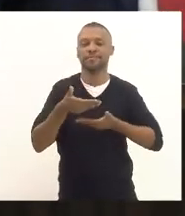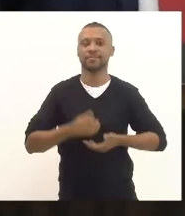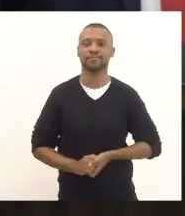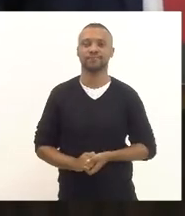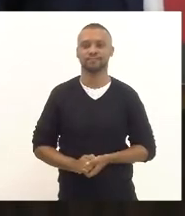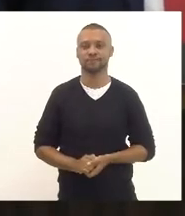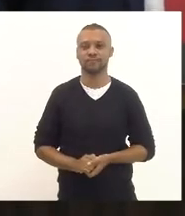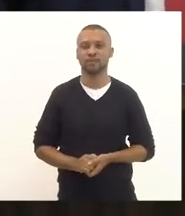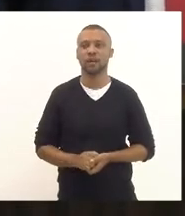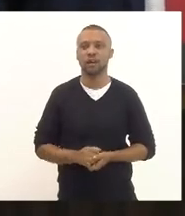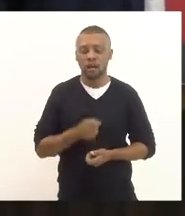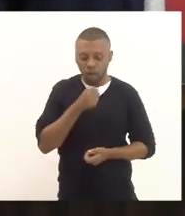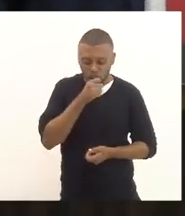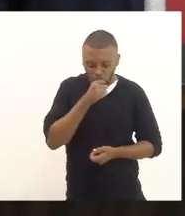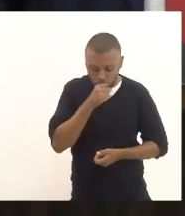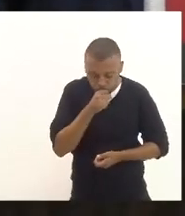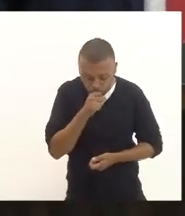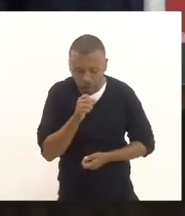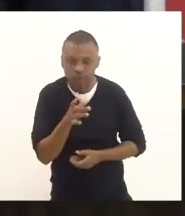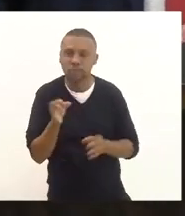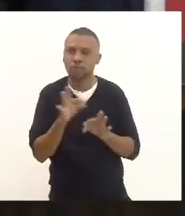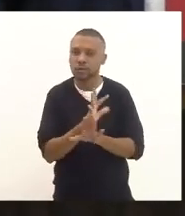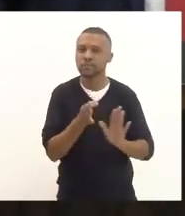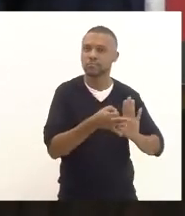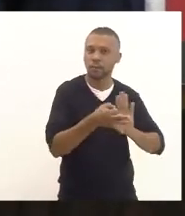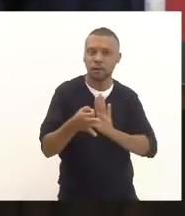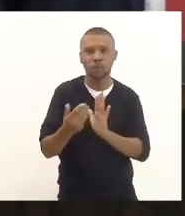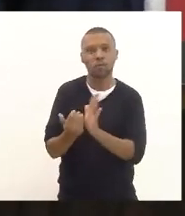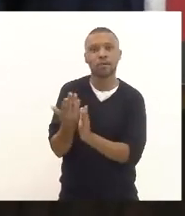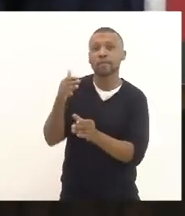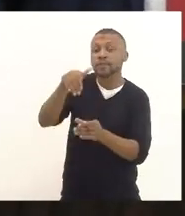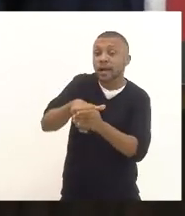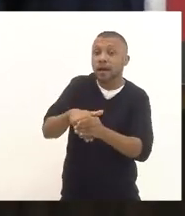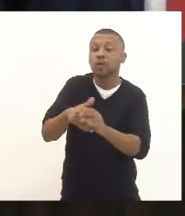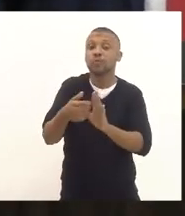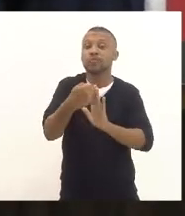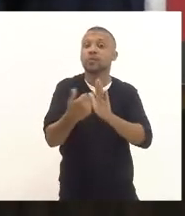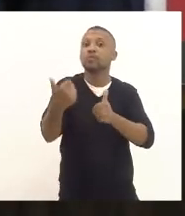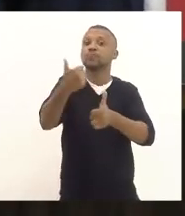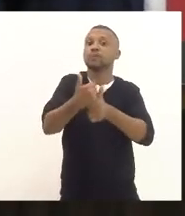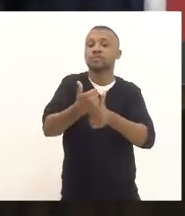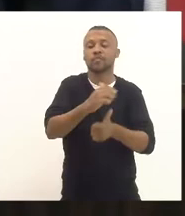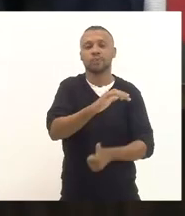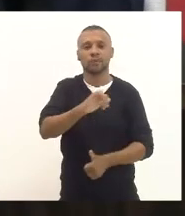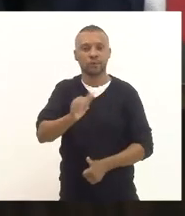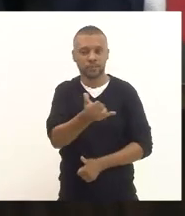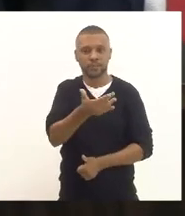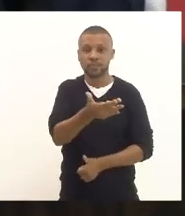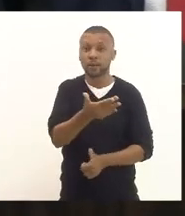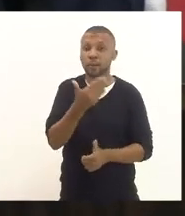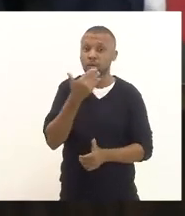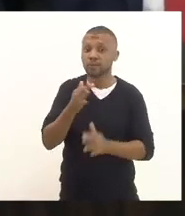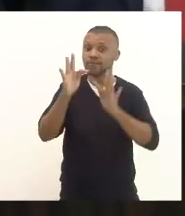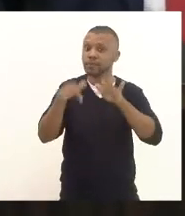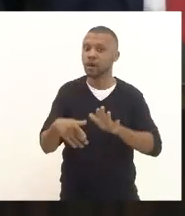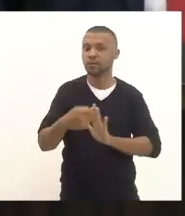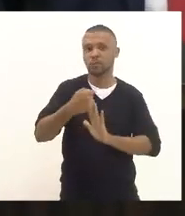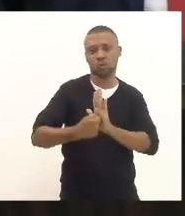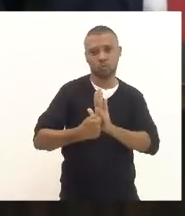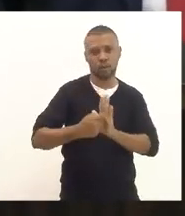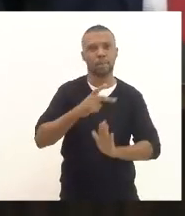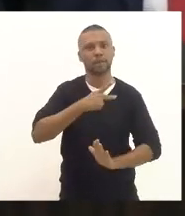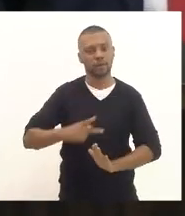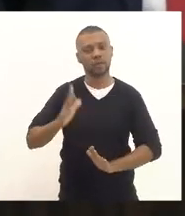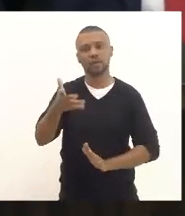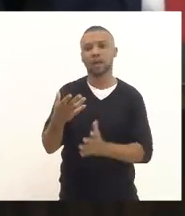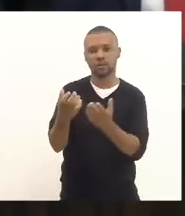o Chelsea com os pareceres emitidos em votação substantivo da ccj conforme Afinal de redação que a presença